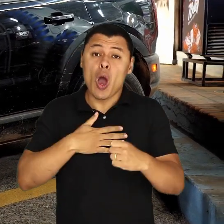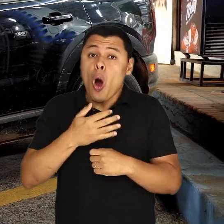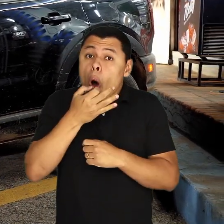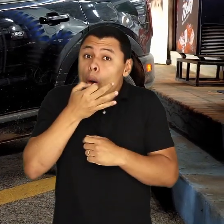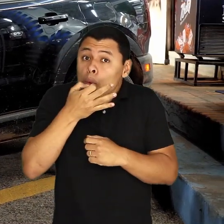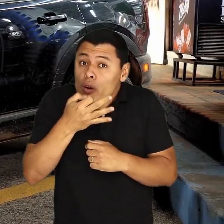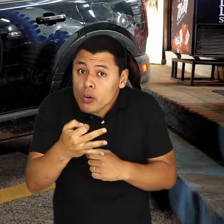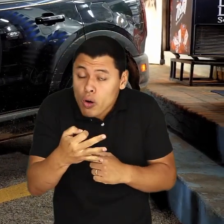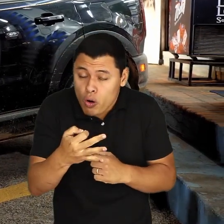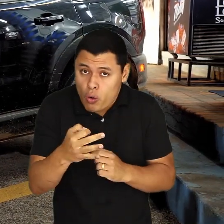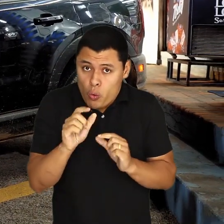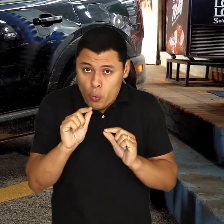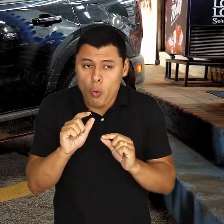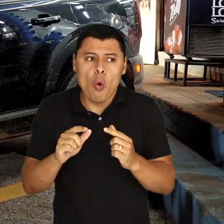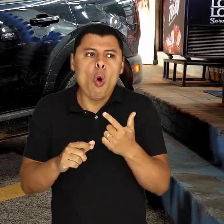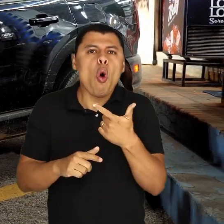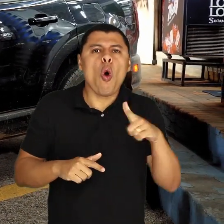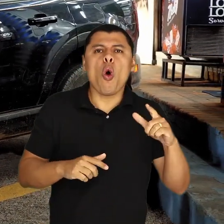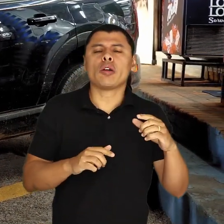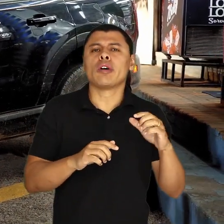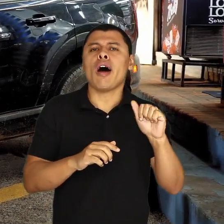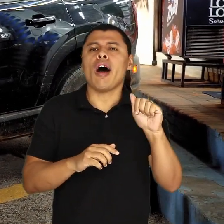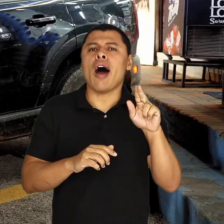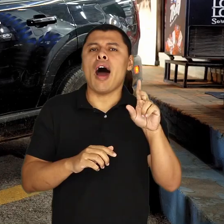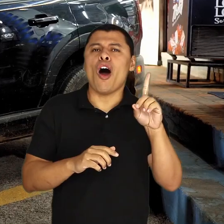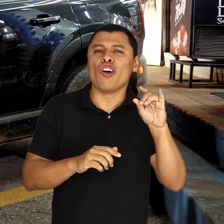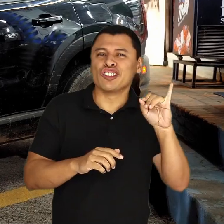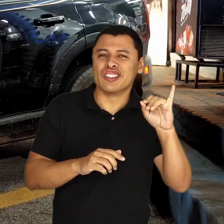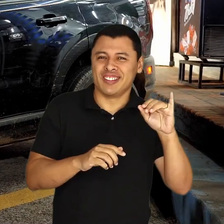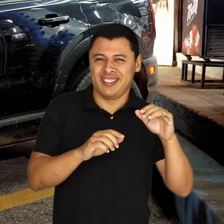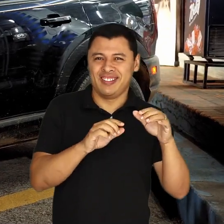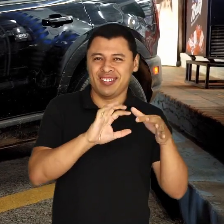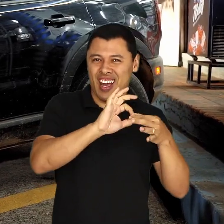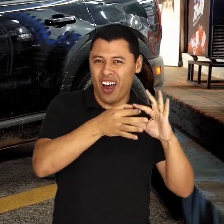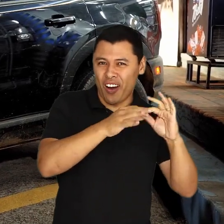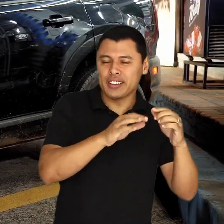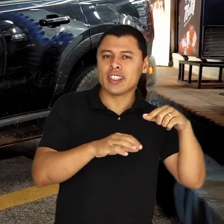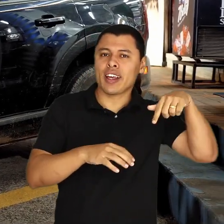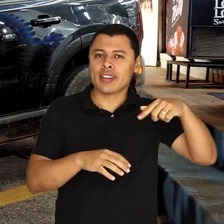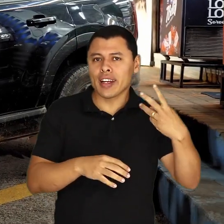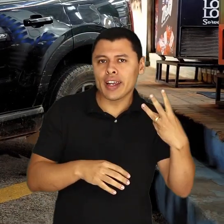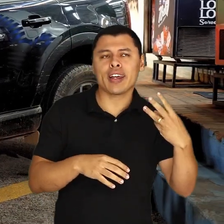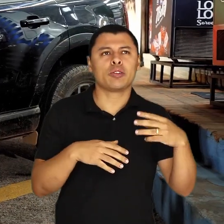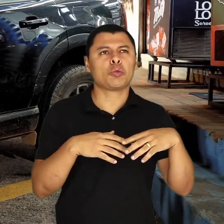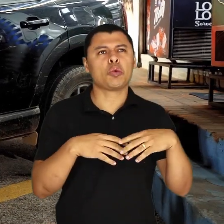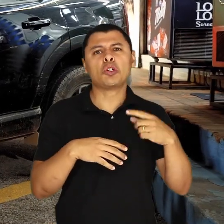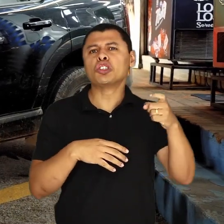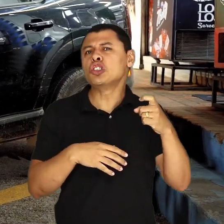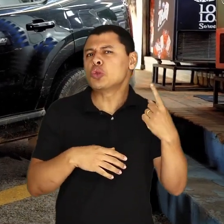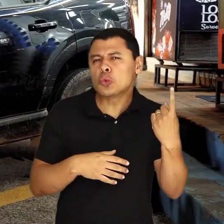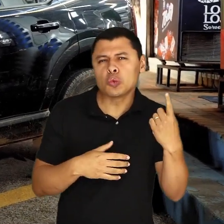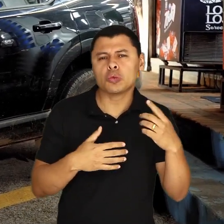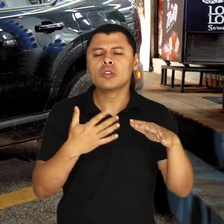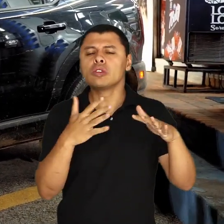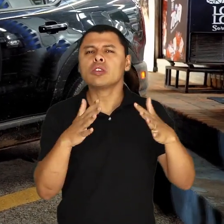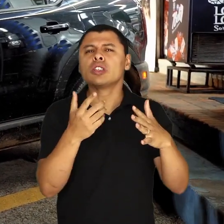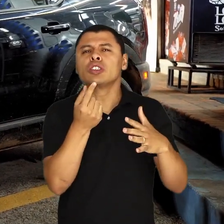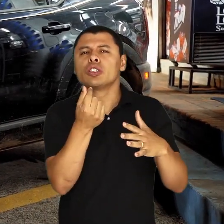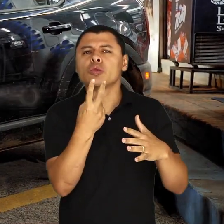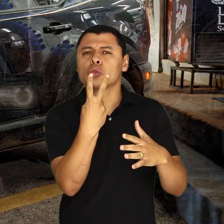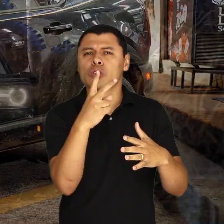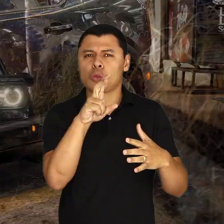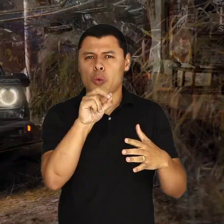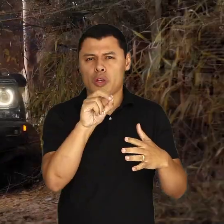minha, não tem a menor chance um Audi Q3 ou um X1 que está atuando nessa casa de R$250 mil em relação a esse